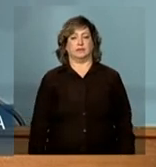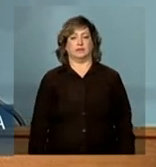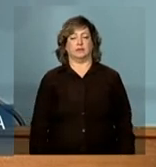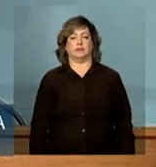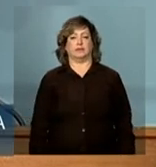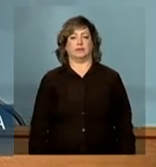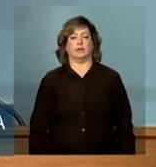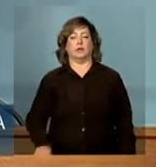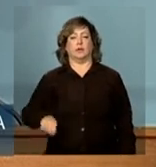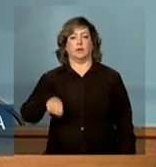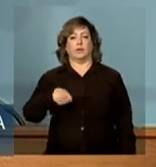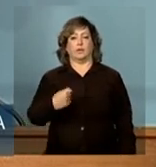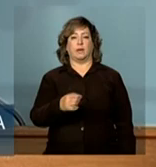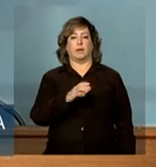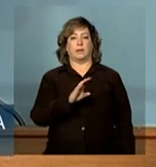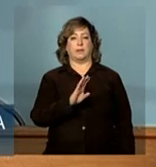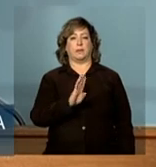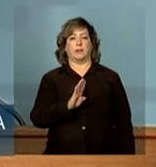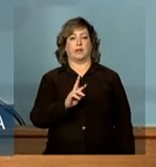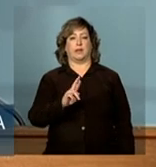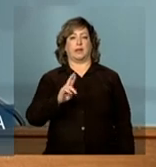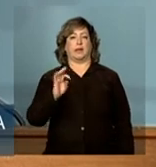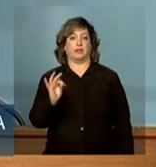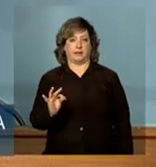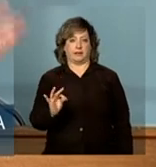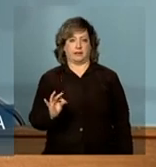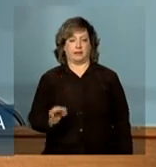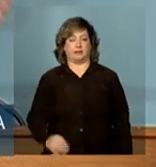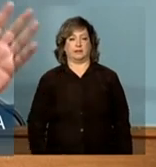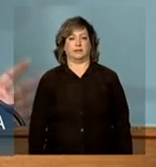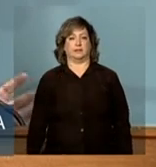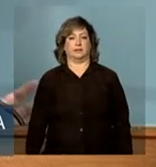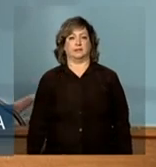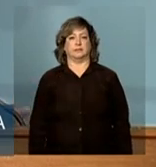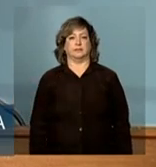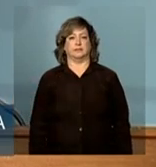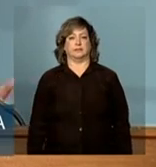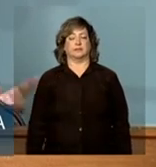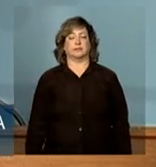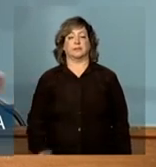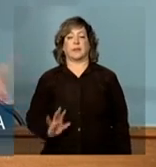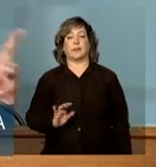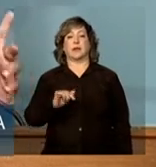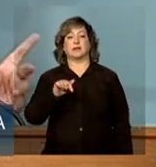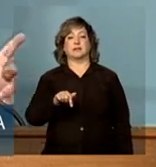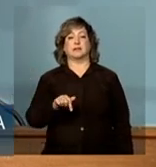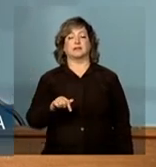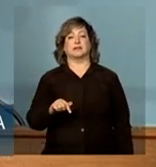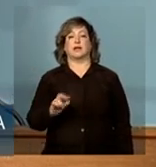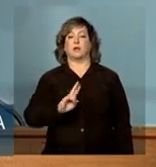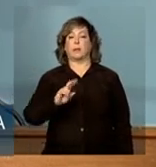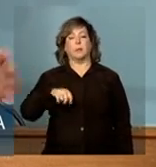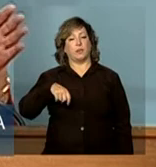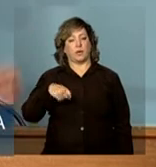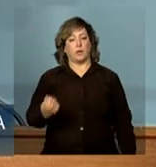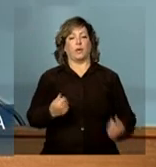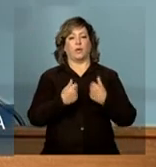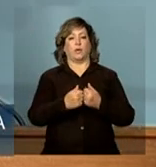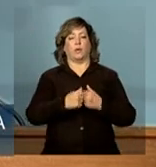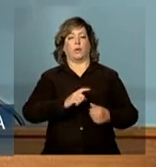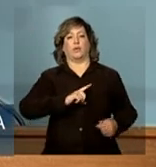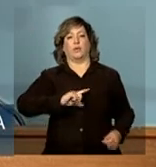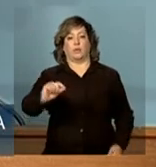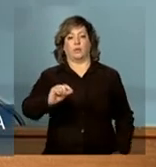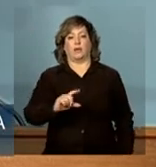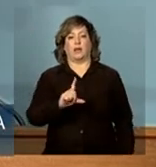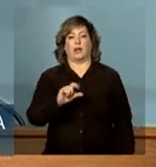foi apelidada de BRT, que é Bus Rapid Transit, mas, na verdade, não passa do Ligeirinho nosso, é o nosso